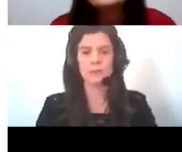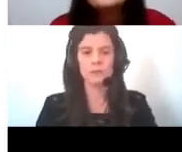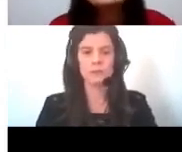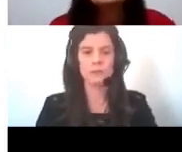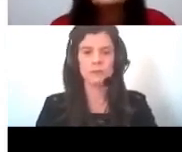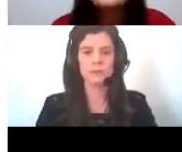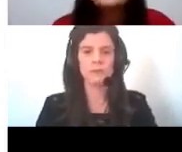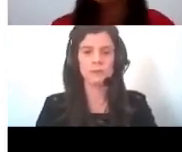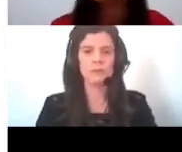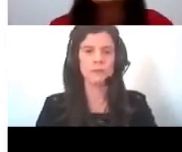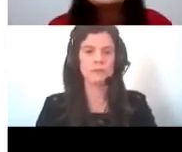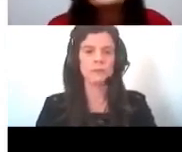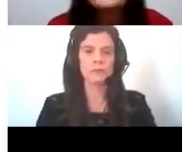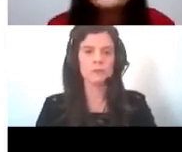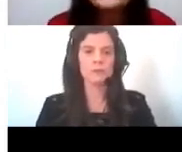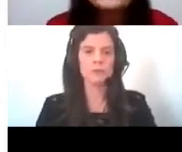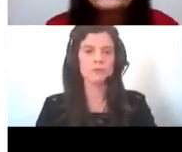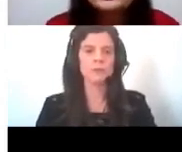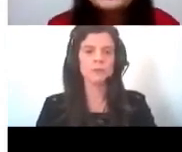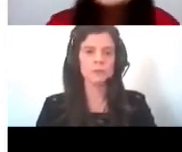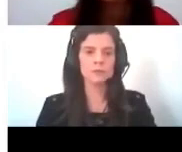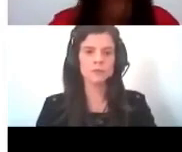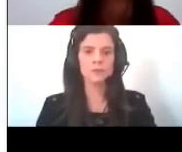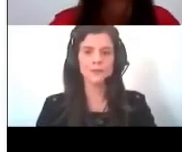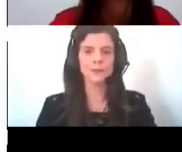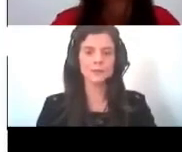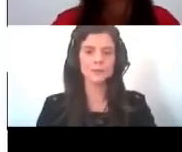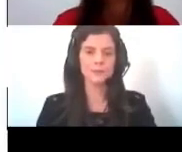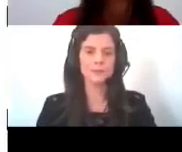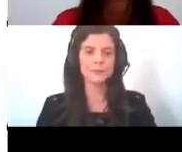por essa secretaria para que ela faça a gestão orçamentária do município.